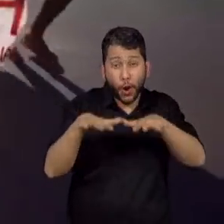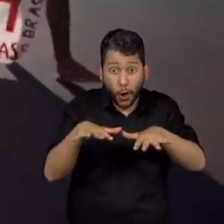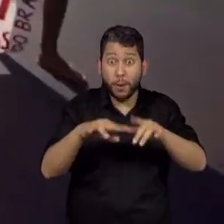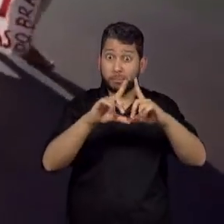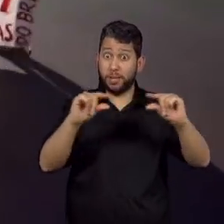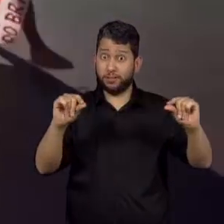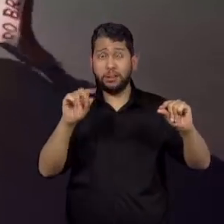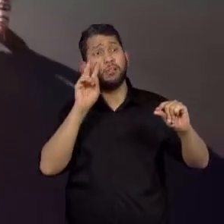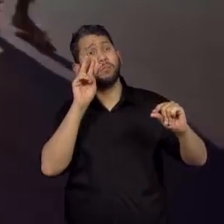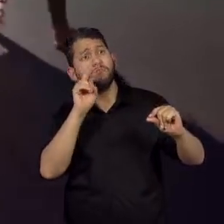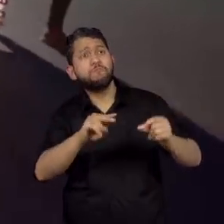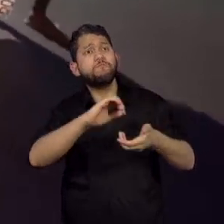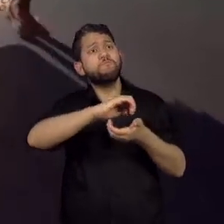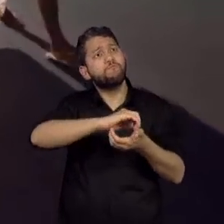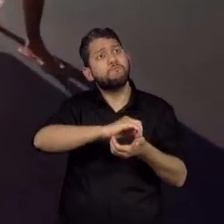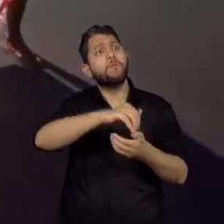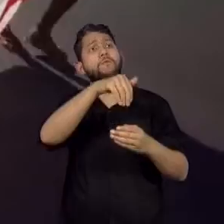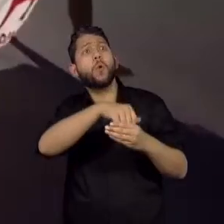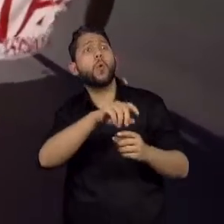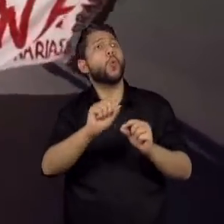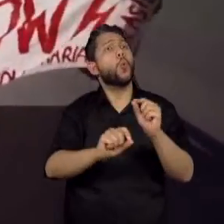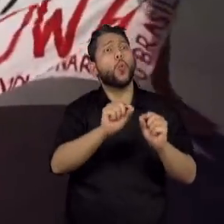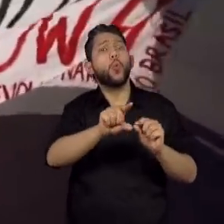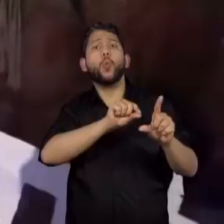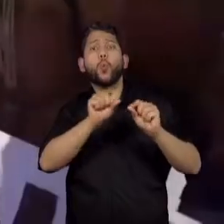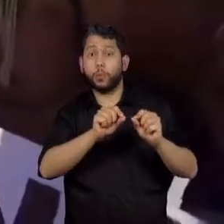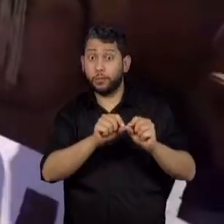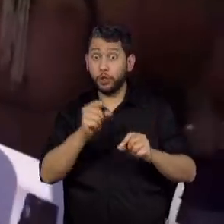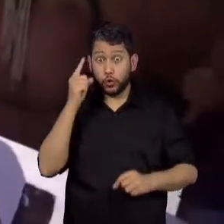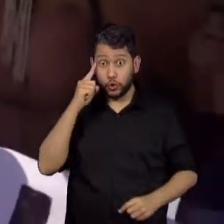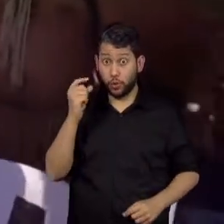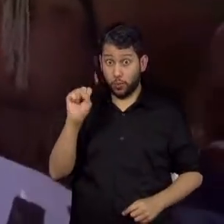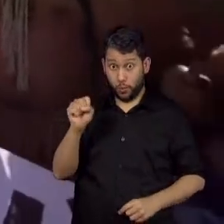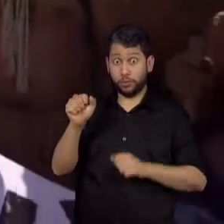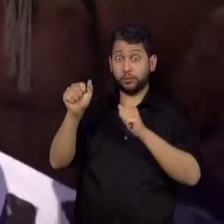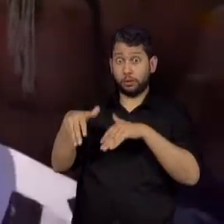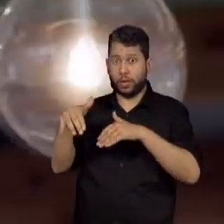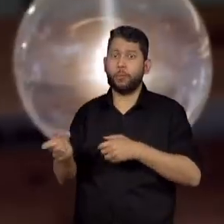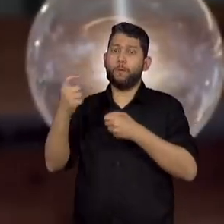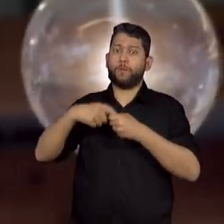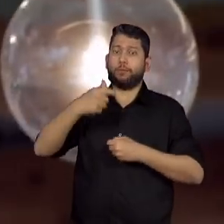Supremo. O julgamento será retomado no dia 8 de setembro.